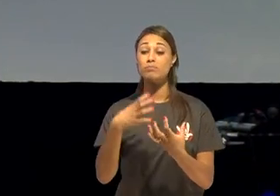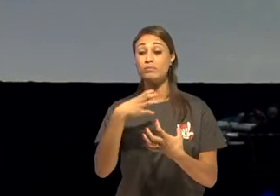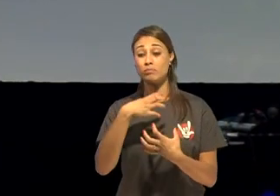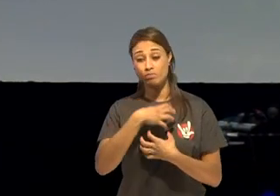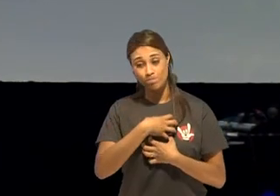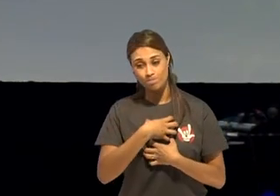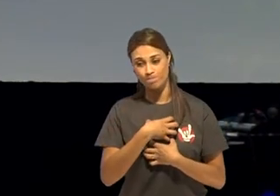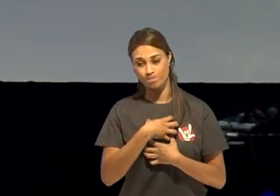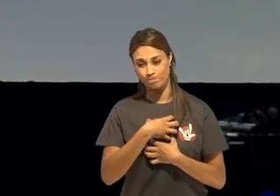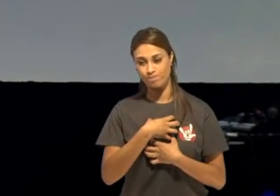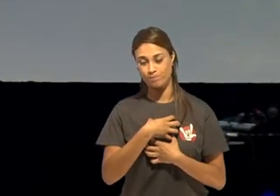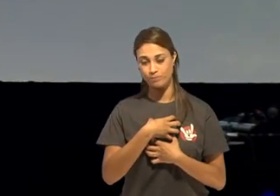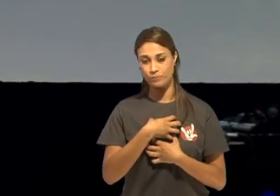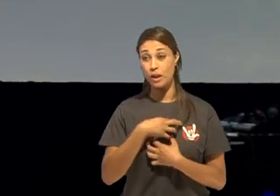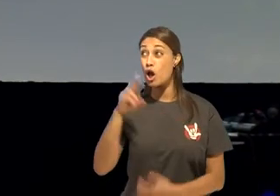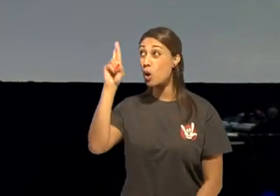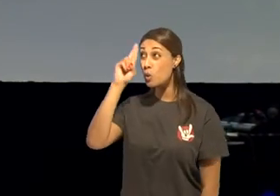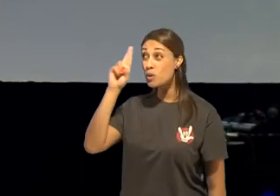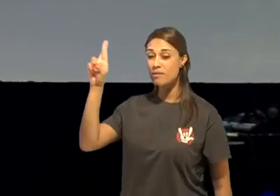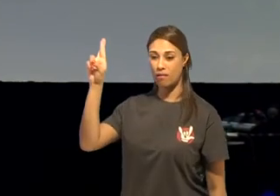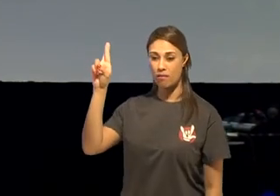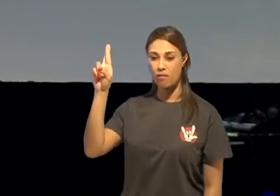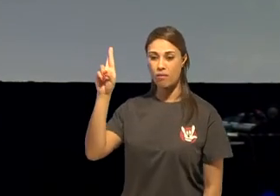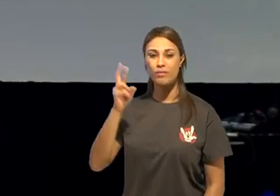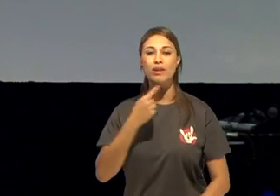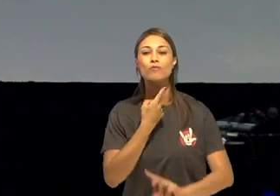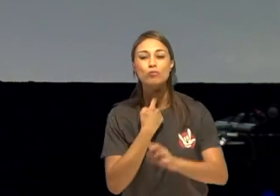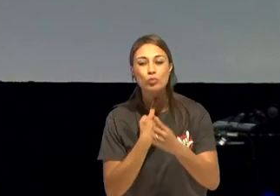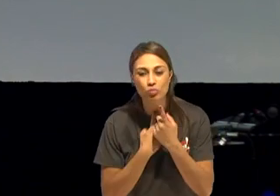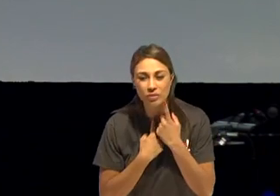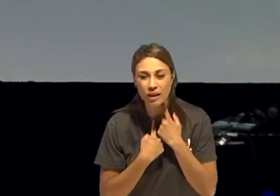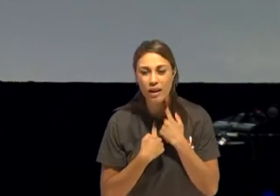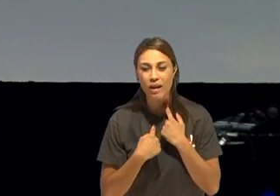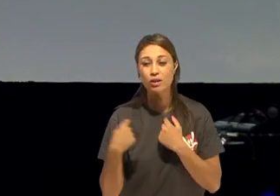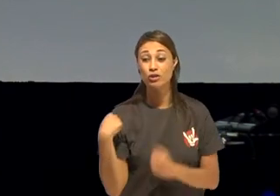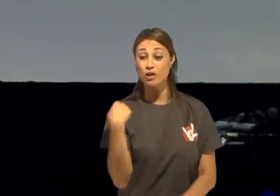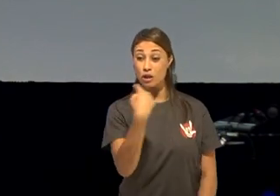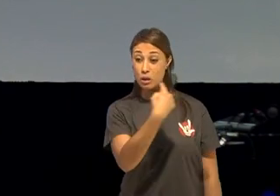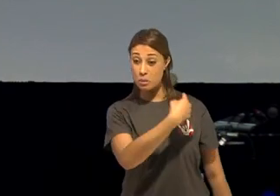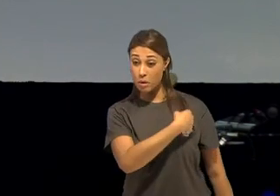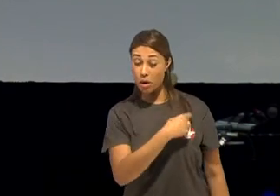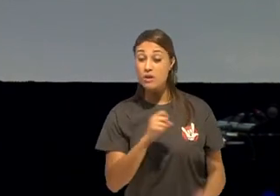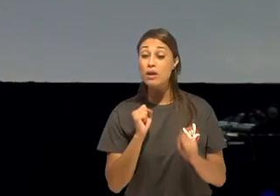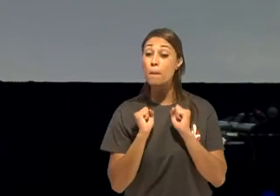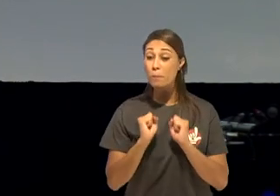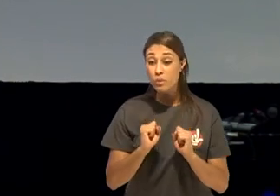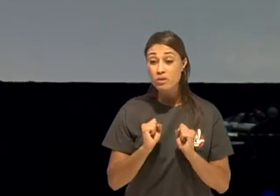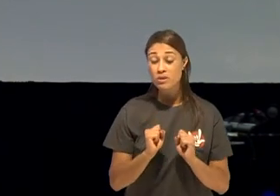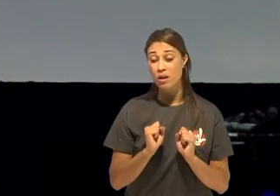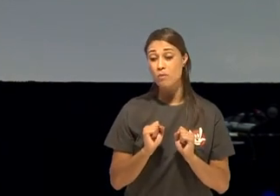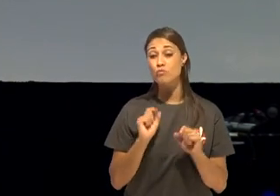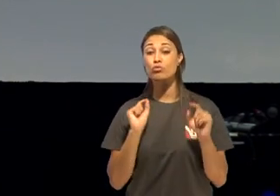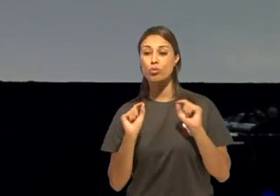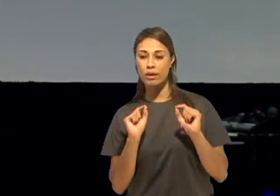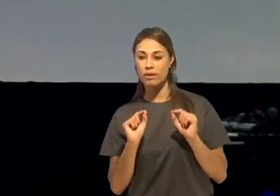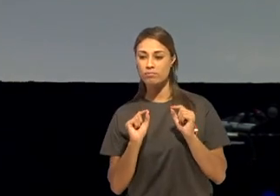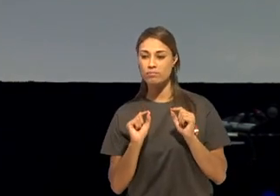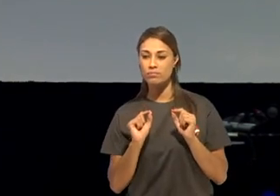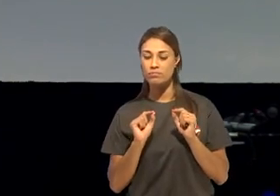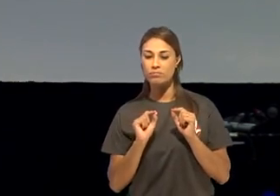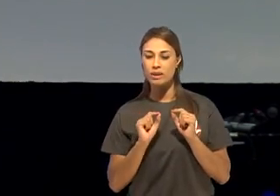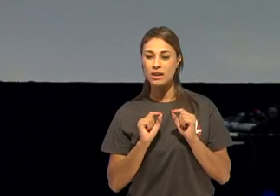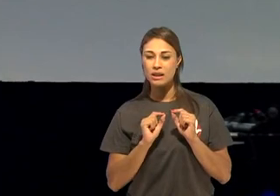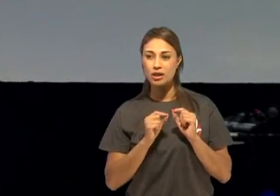O Senhor deseja que nós possamos dar frutos, né? Quando Ele conta essa parábola, Ele está falando